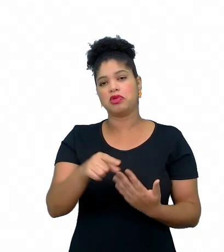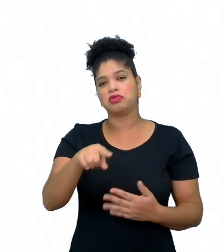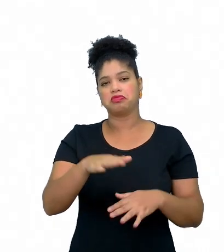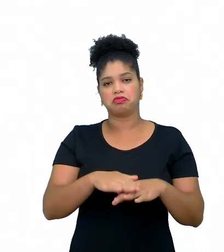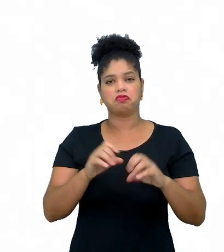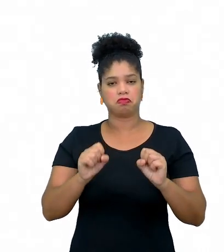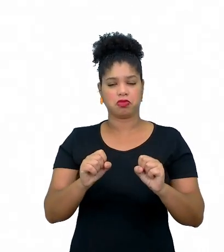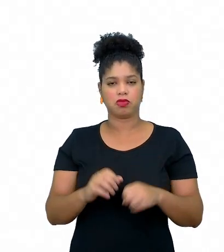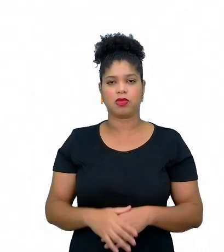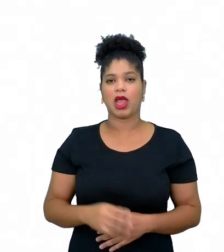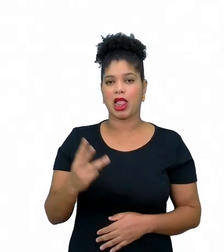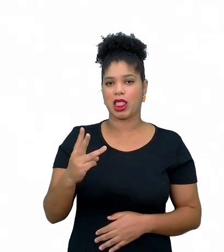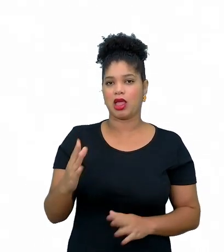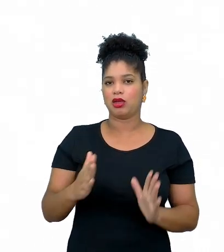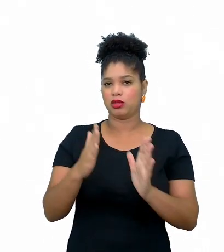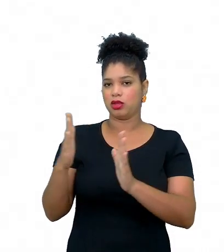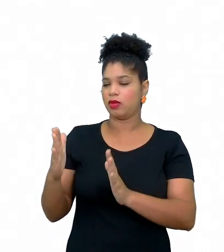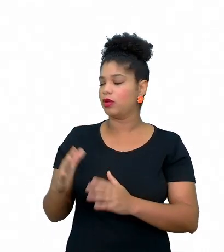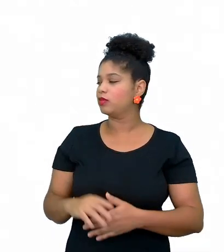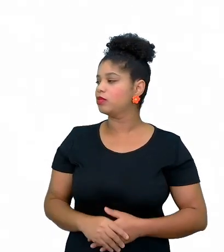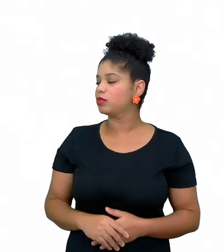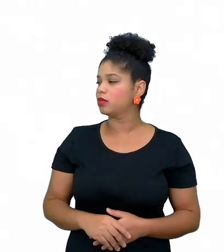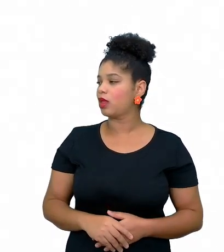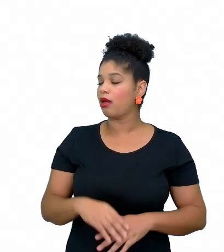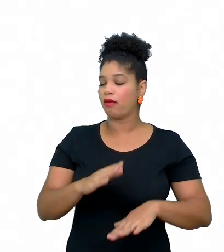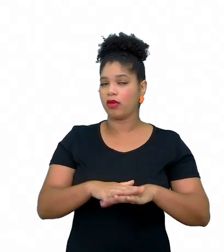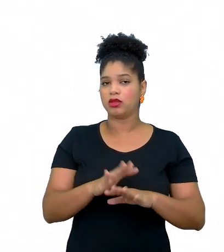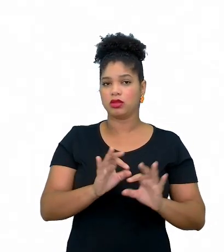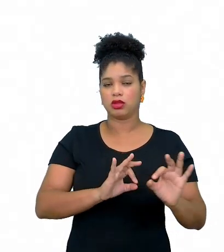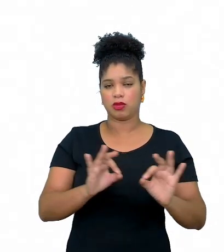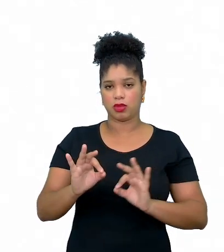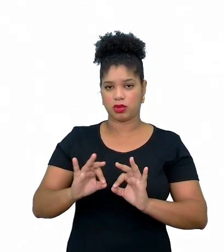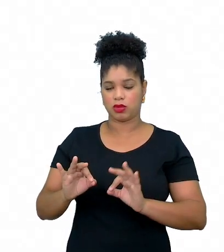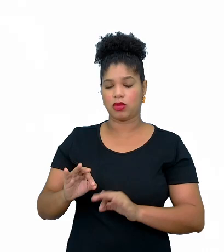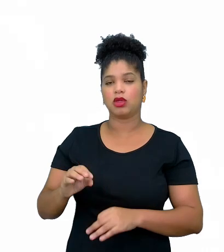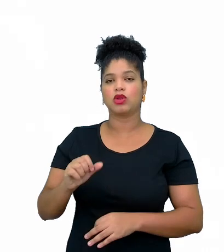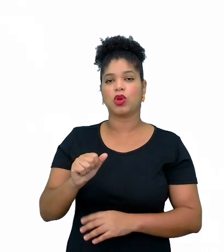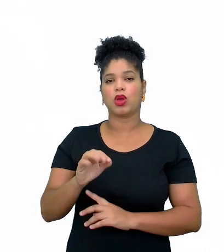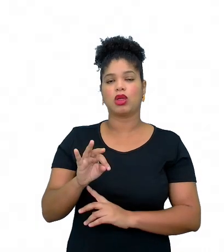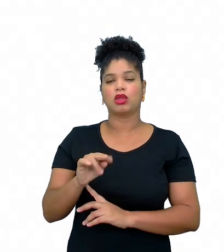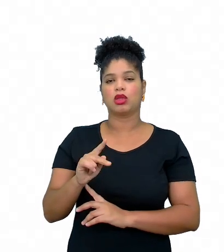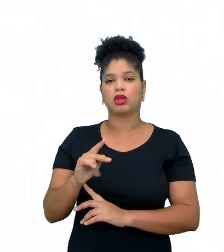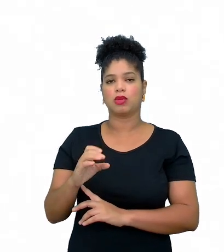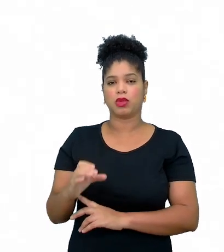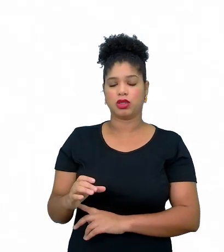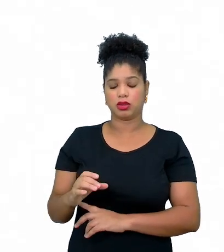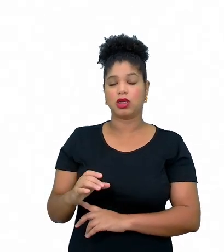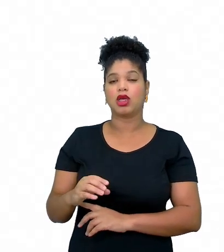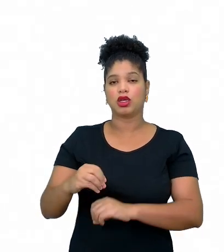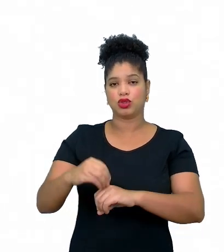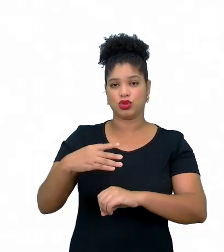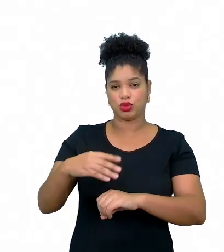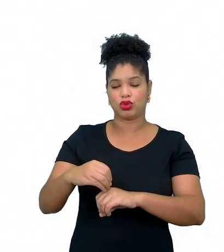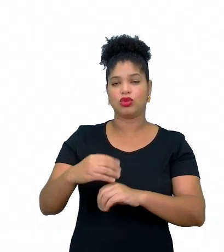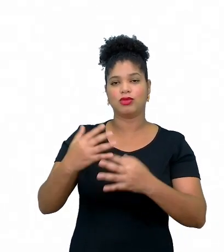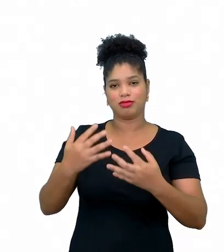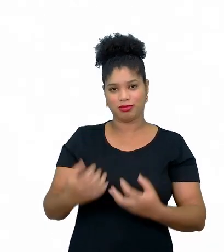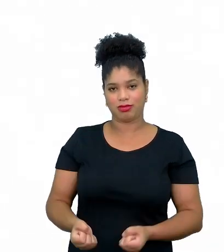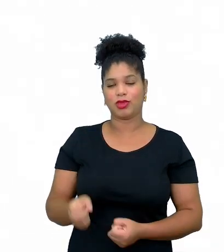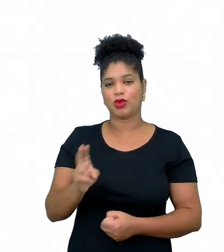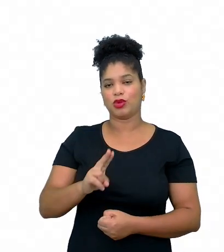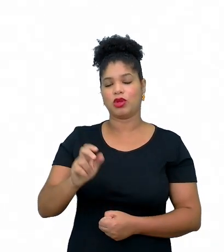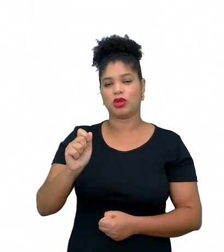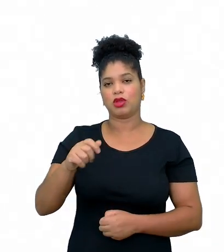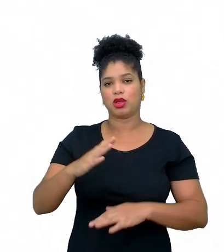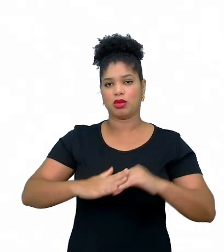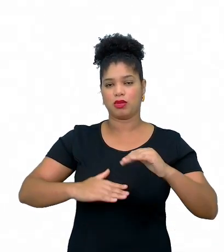trabalhando. Terceira etapa, elaborar o planejamento na TPC, observando as sugestões acerca do trabalho com habilidades essenciais.